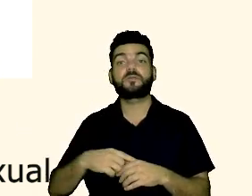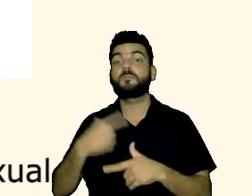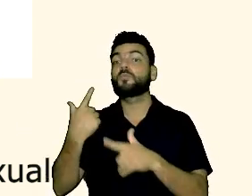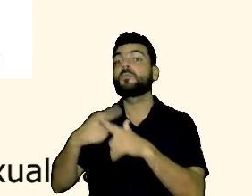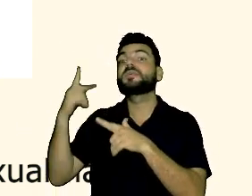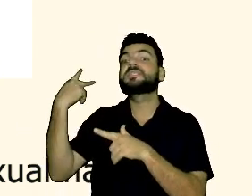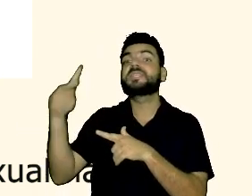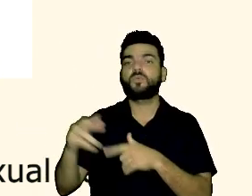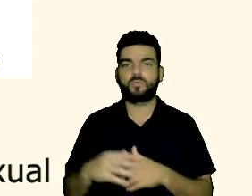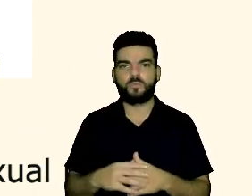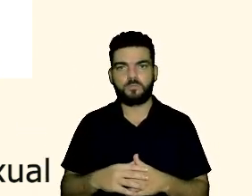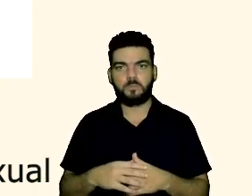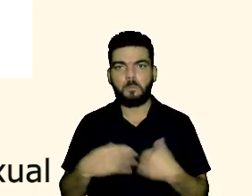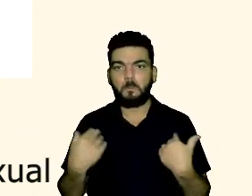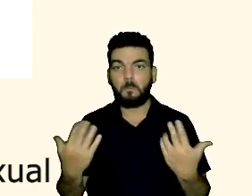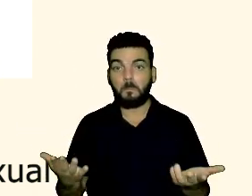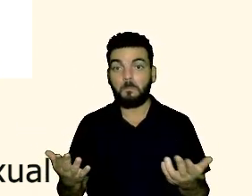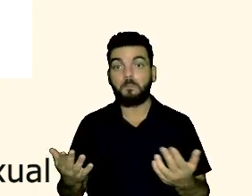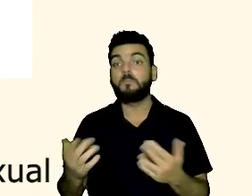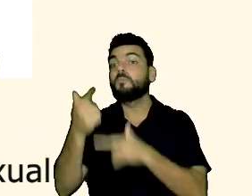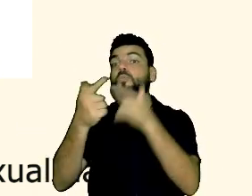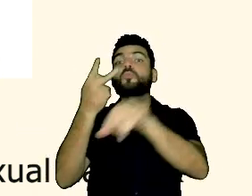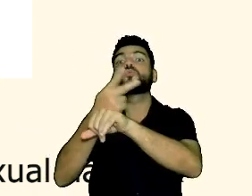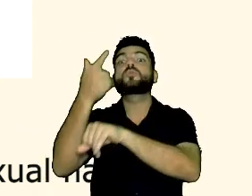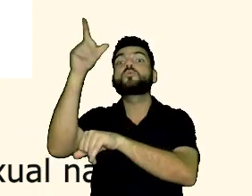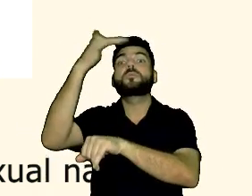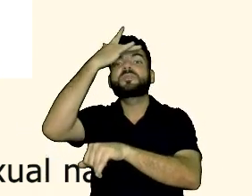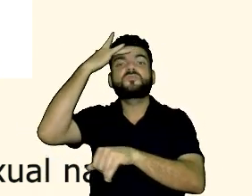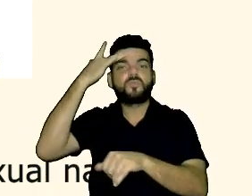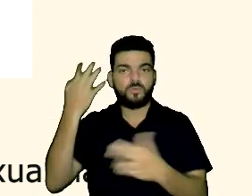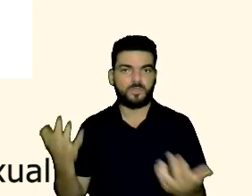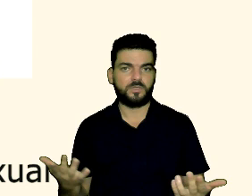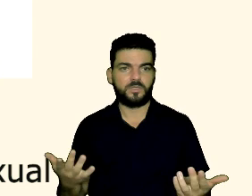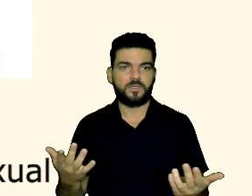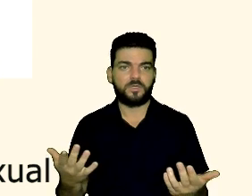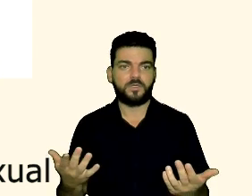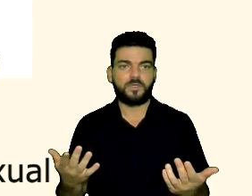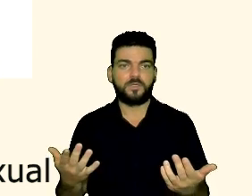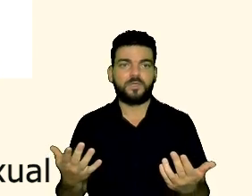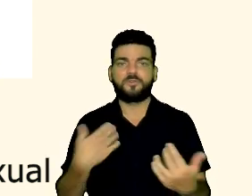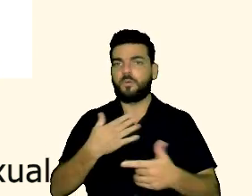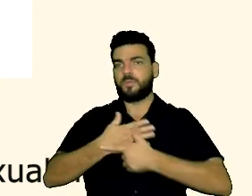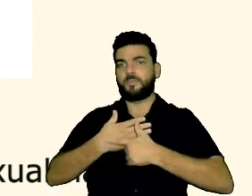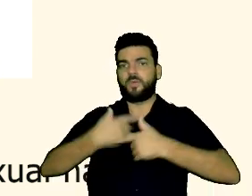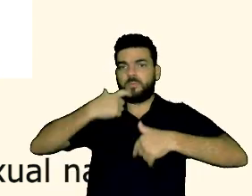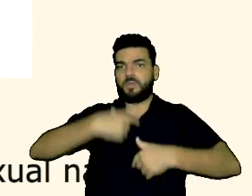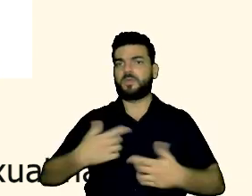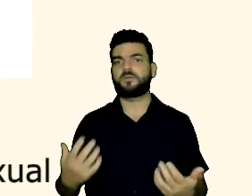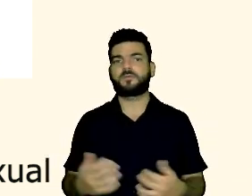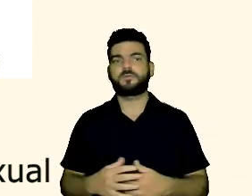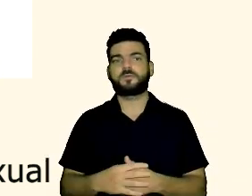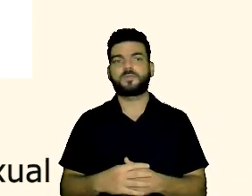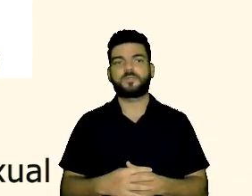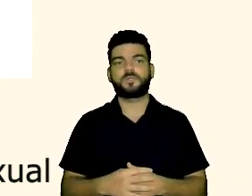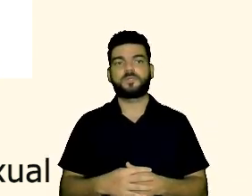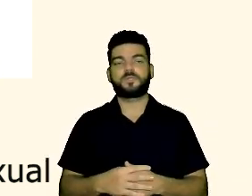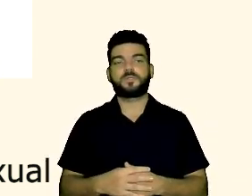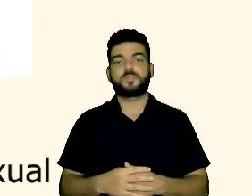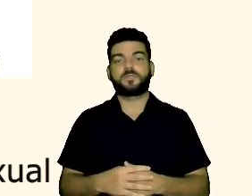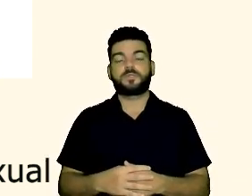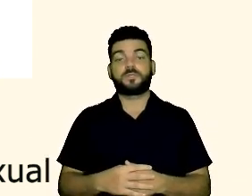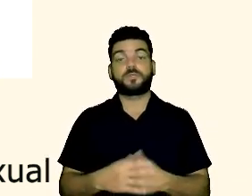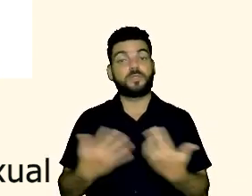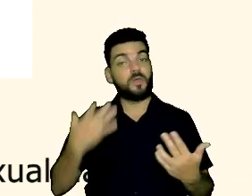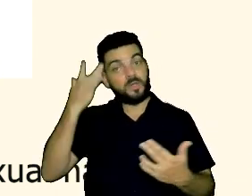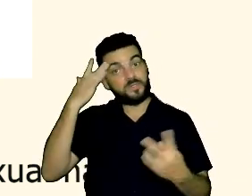não chama para ele o papel que lhe cabe, né? Eu acho que isso está errado. Bom, aqui é um exemplo de divergência, mas o